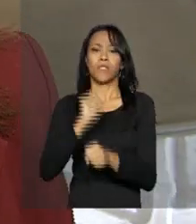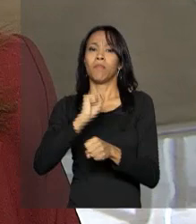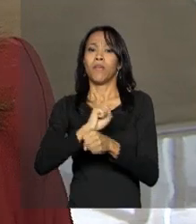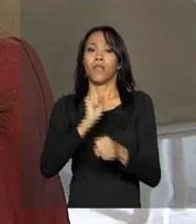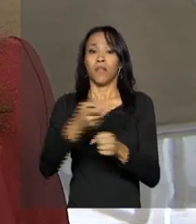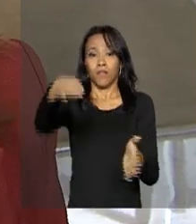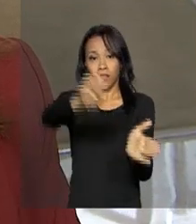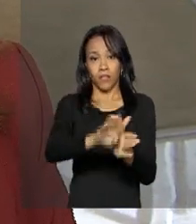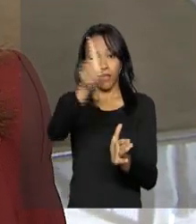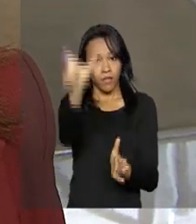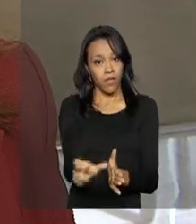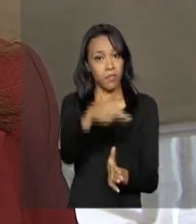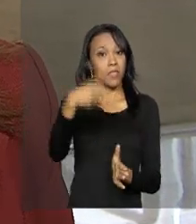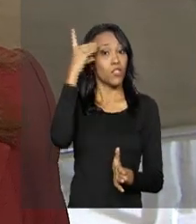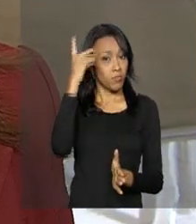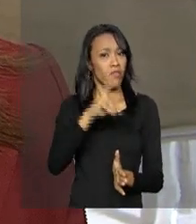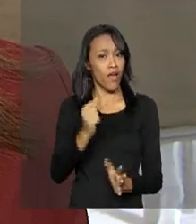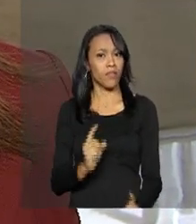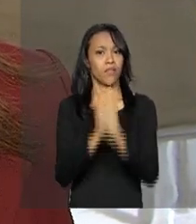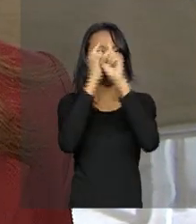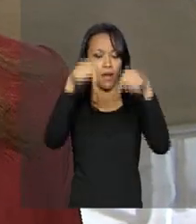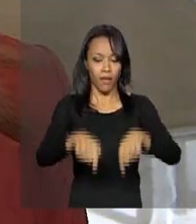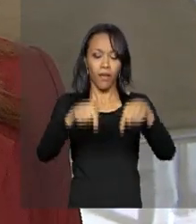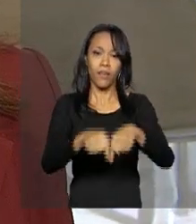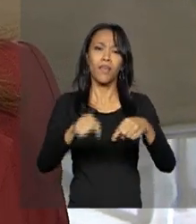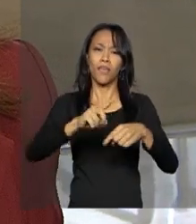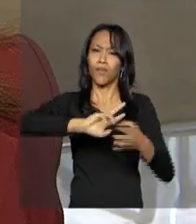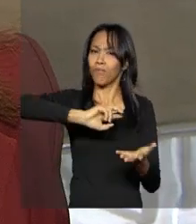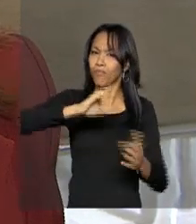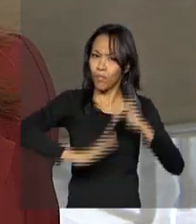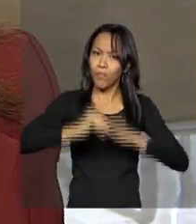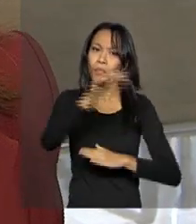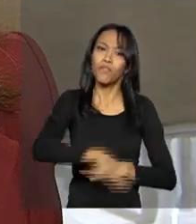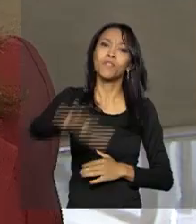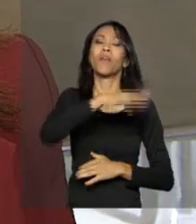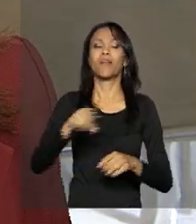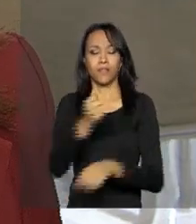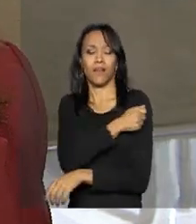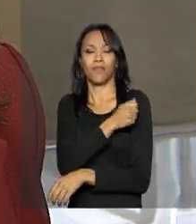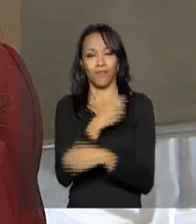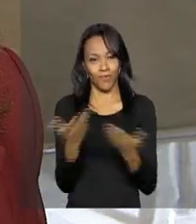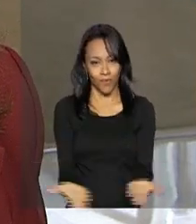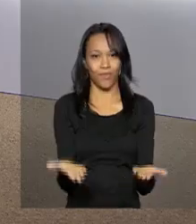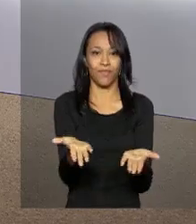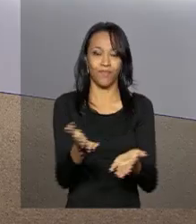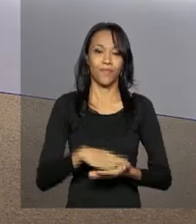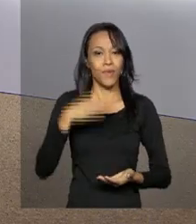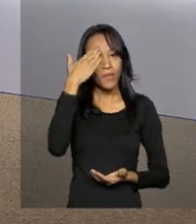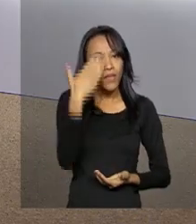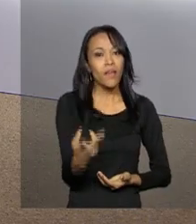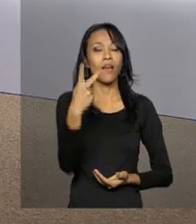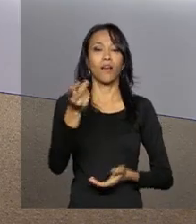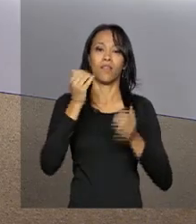presidenta Dilma russef que vai se encontrar com esses profissionais e estudantes aqui hoje Daniele Obrigada Daniela